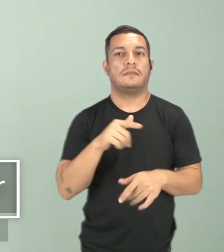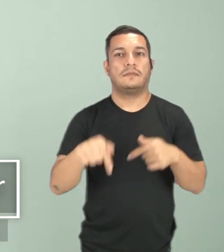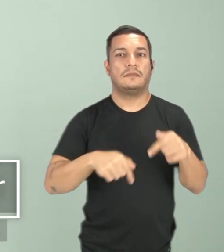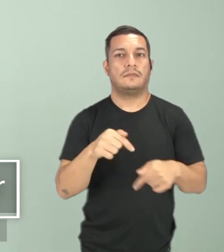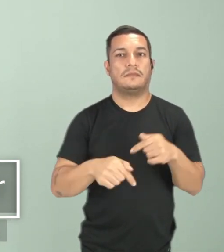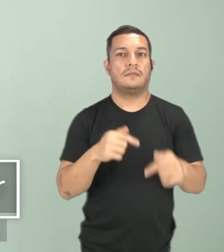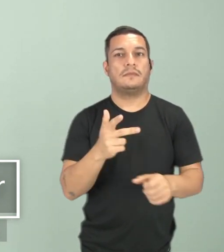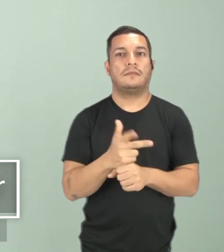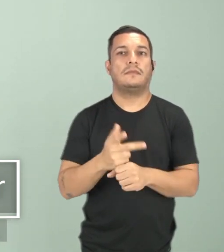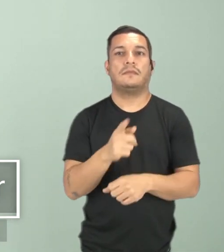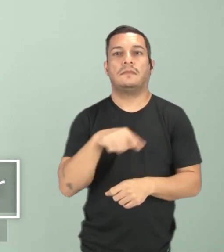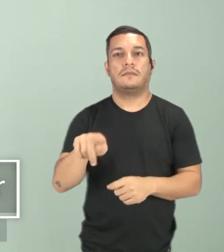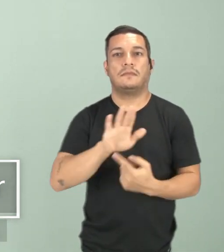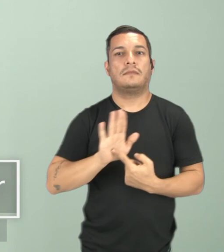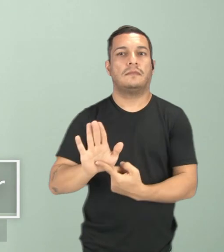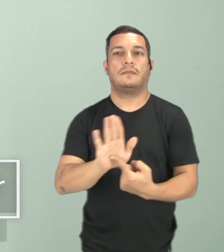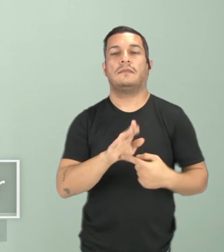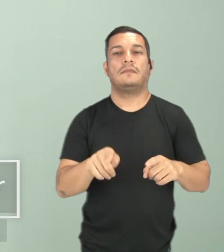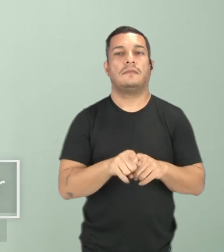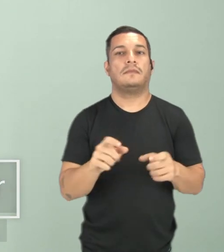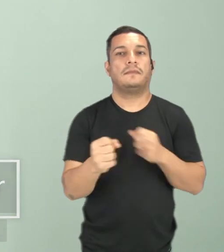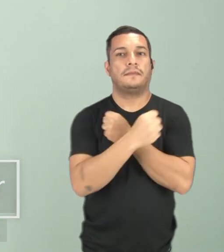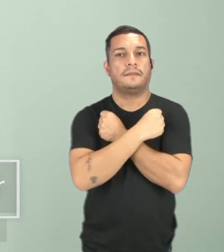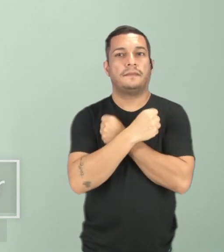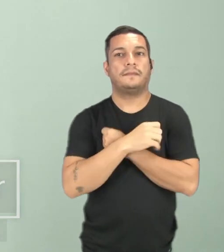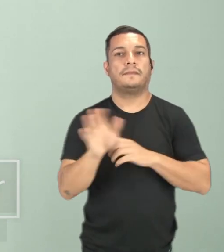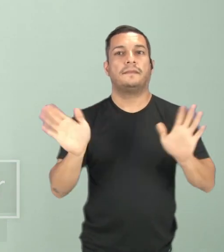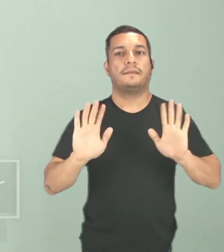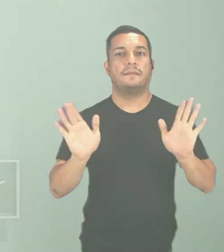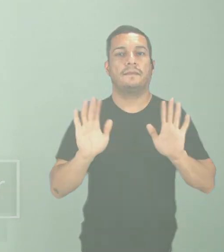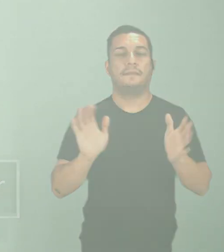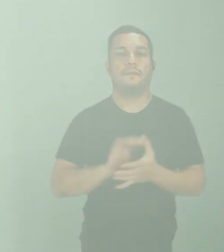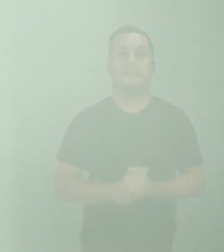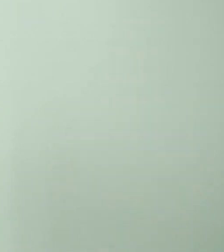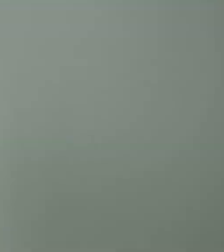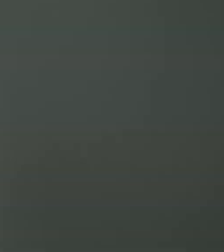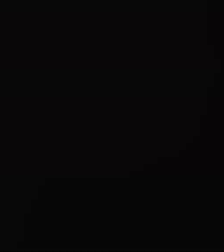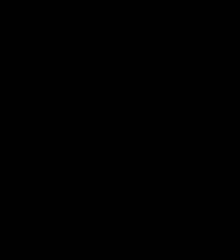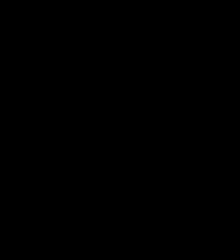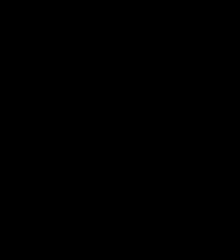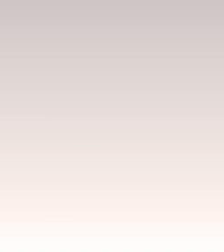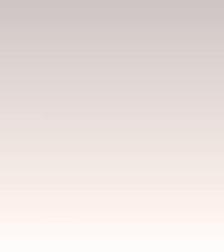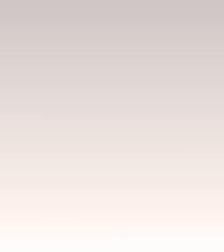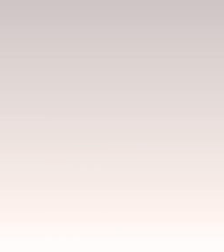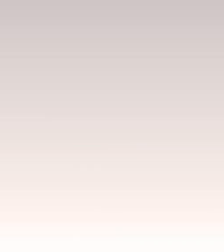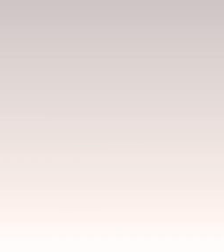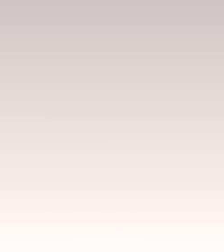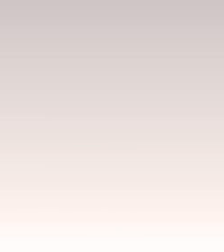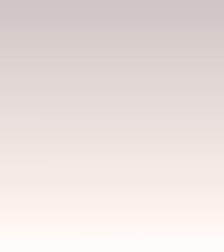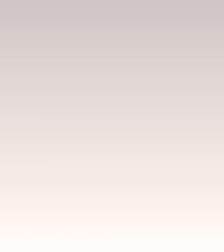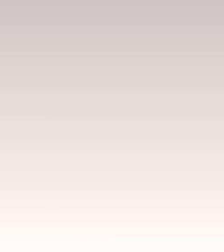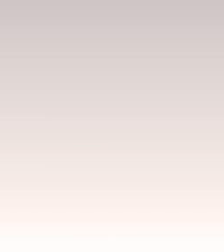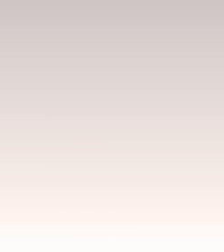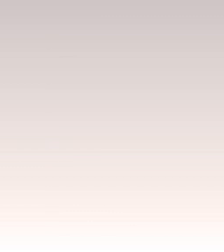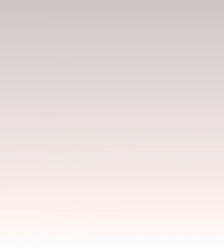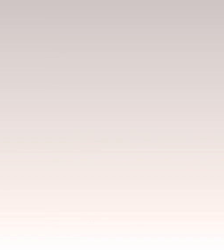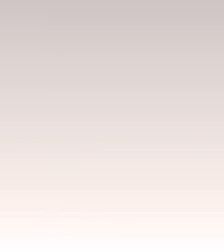vídeos disponíveis para vocês beleza um forte abraço a próxima aula e